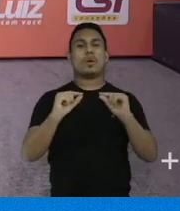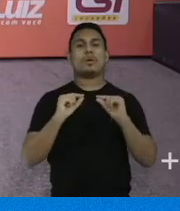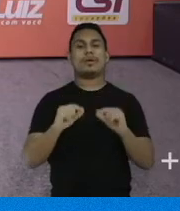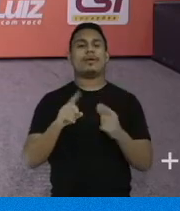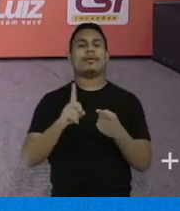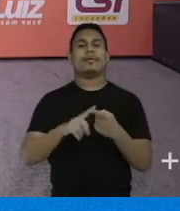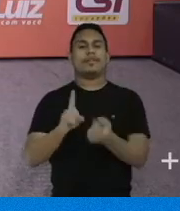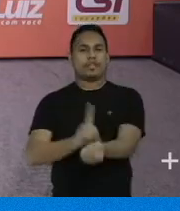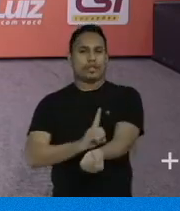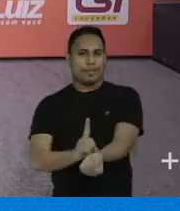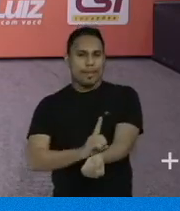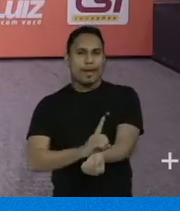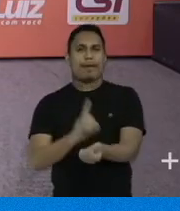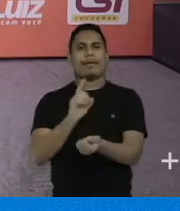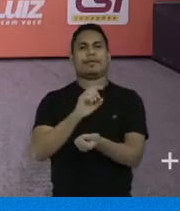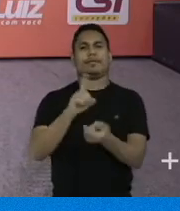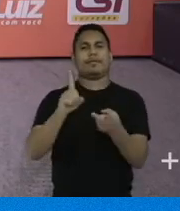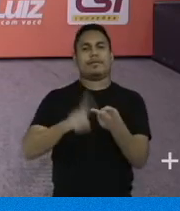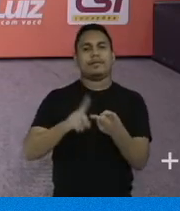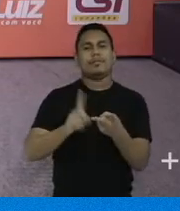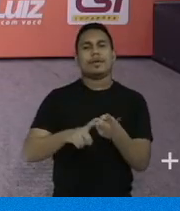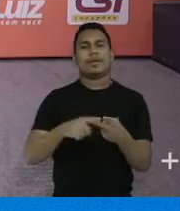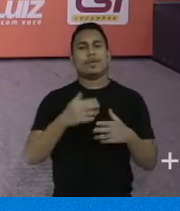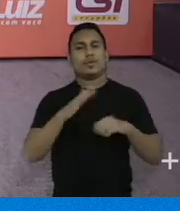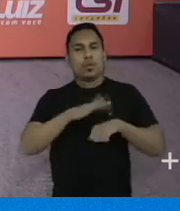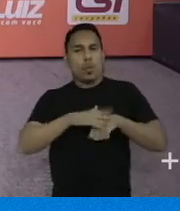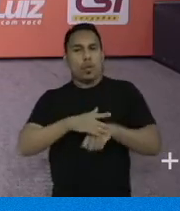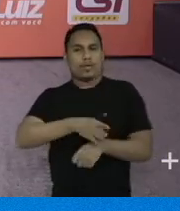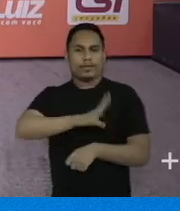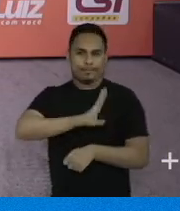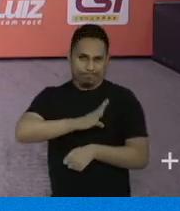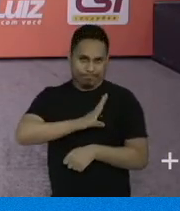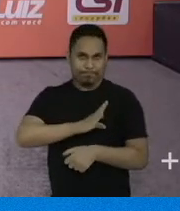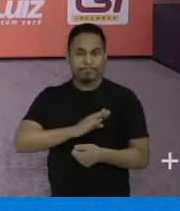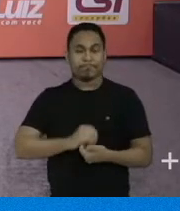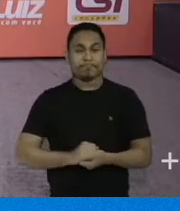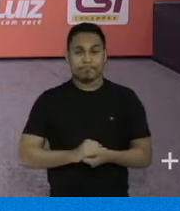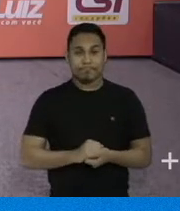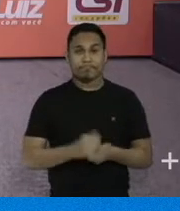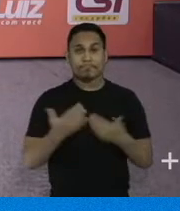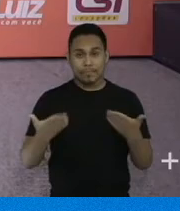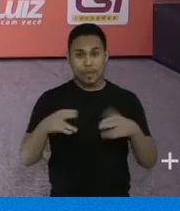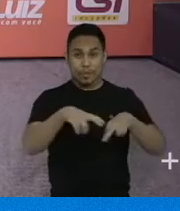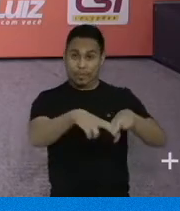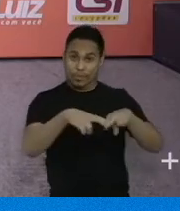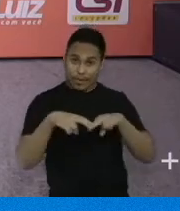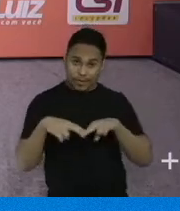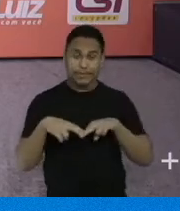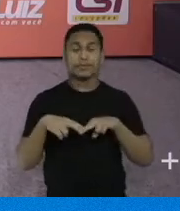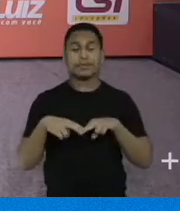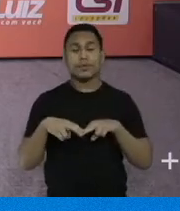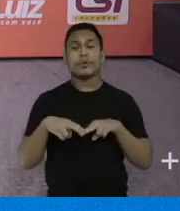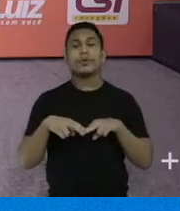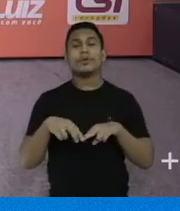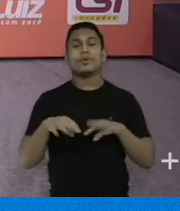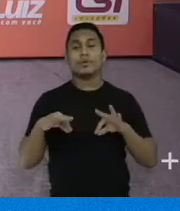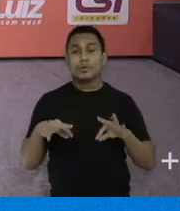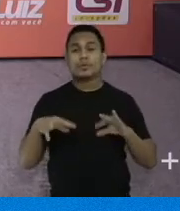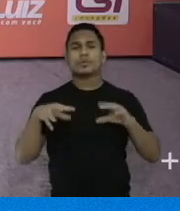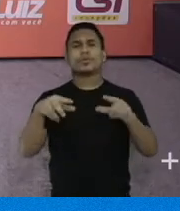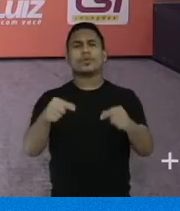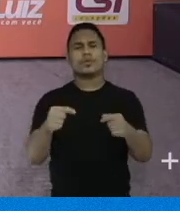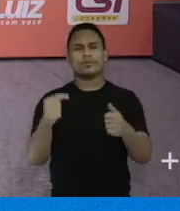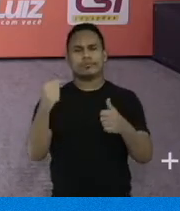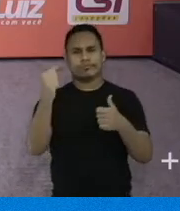diabetes e doença cardiovascular. Bom, e por conta disso, todas essas